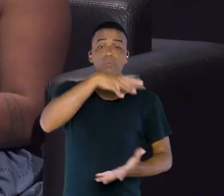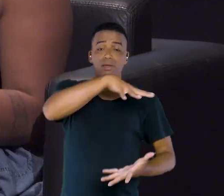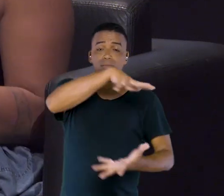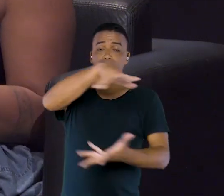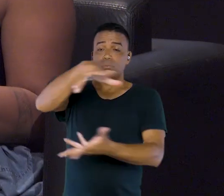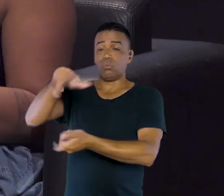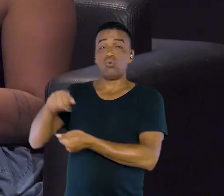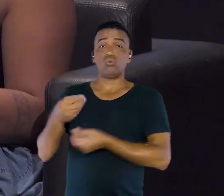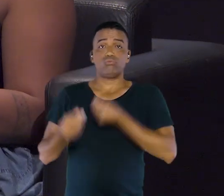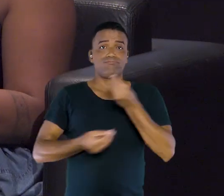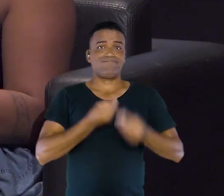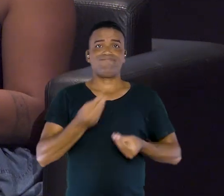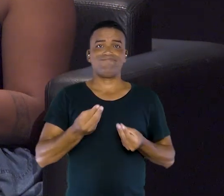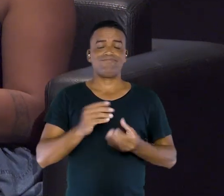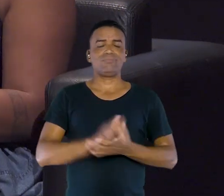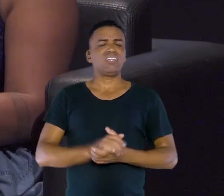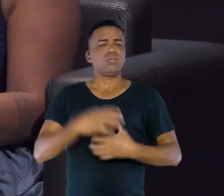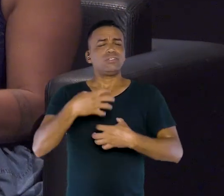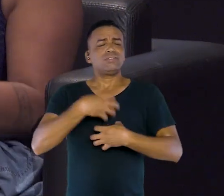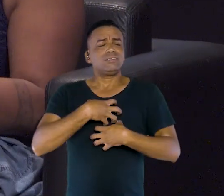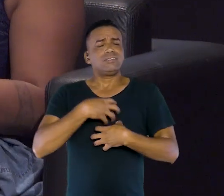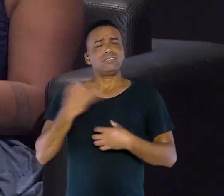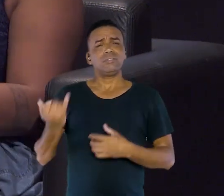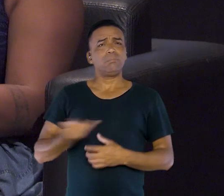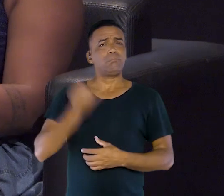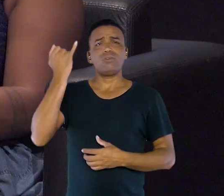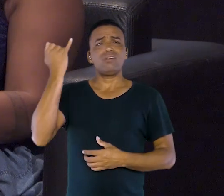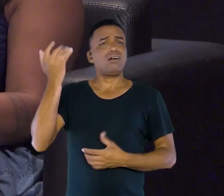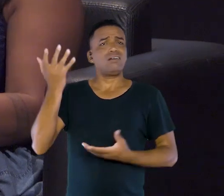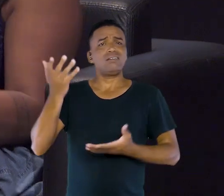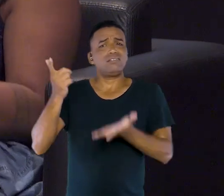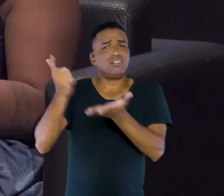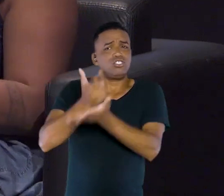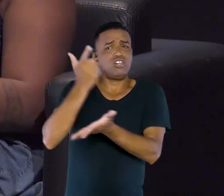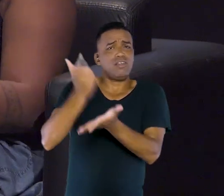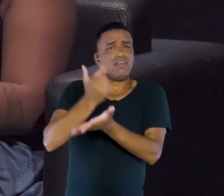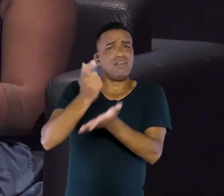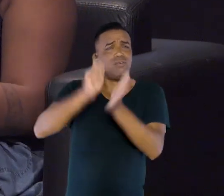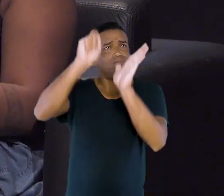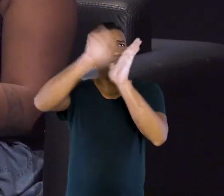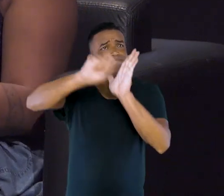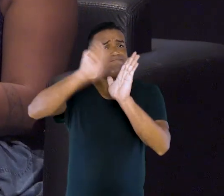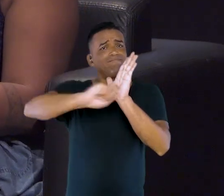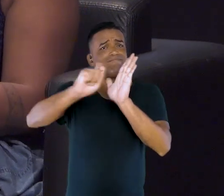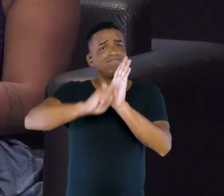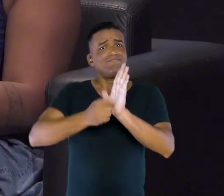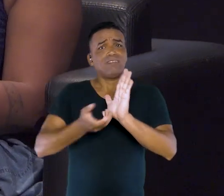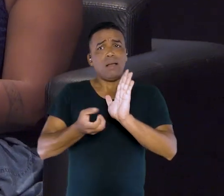mundo. E eu senti a importância de trazer o livro